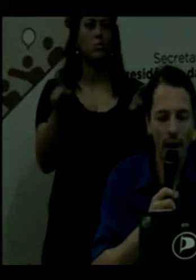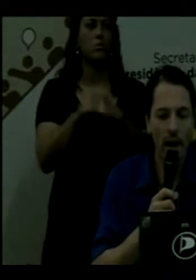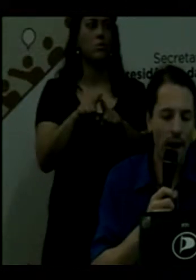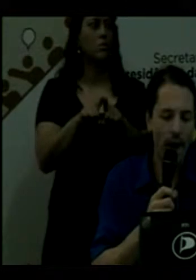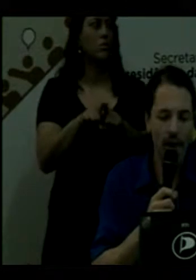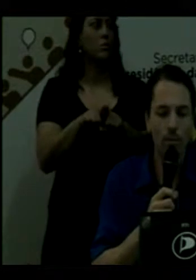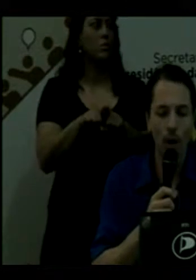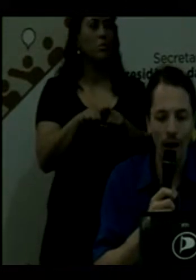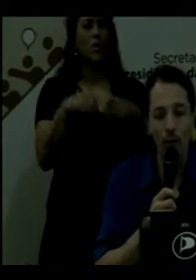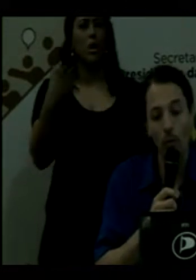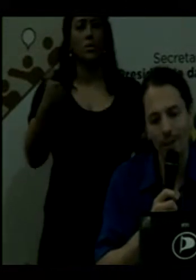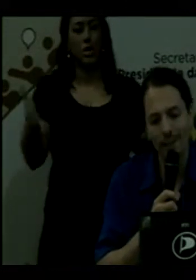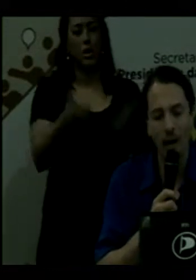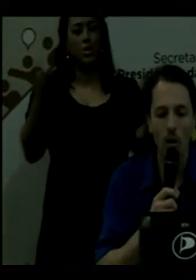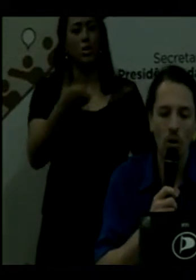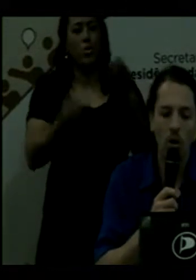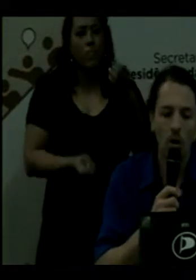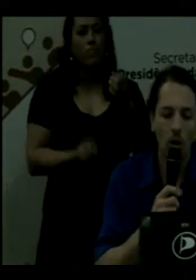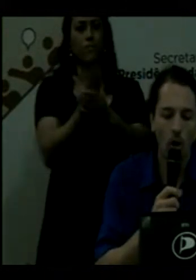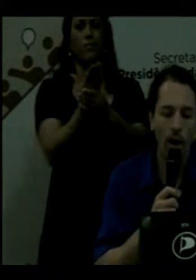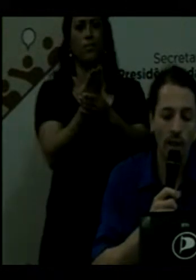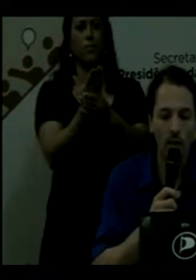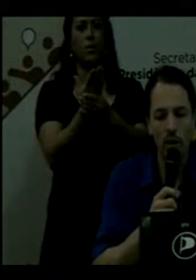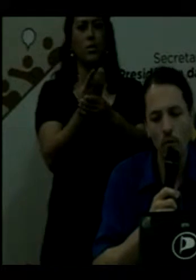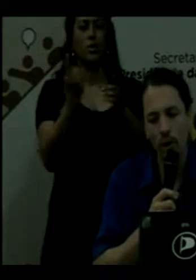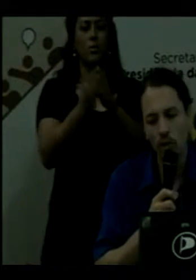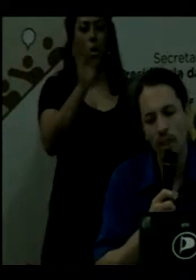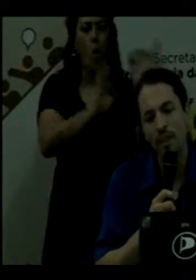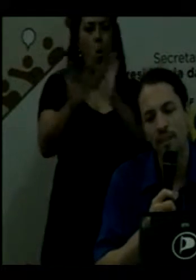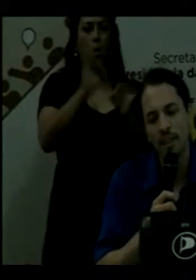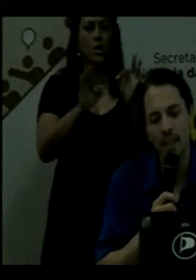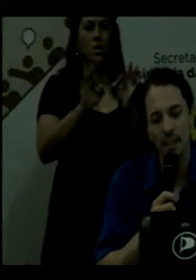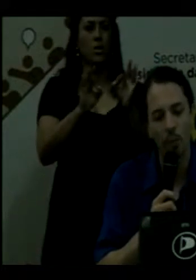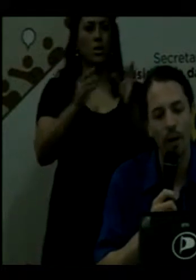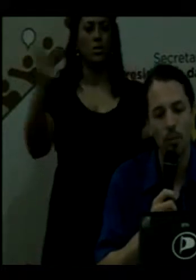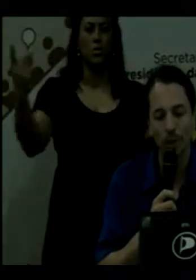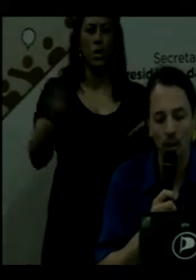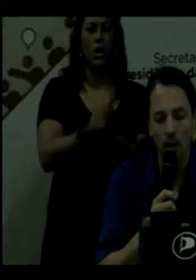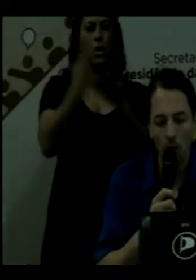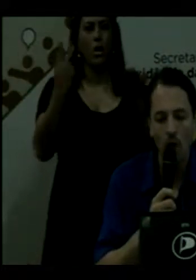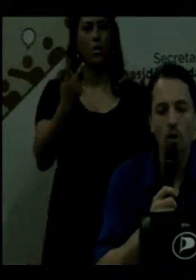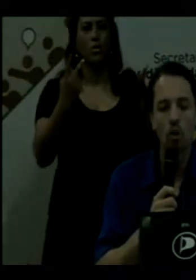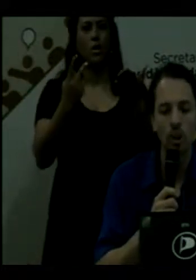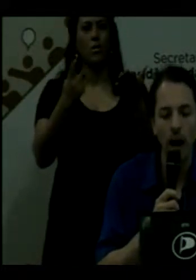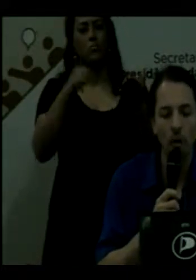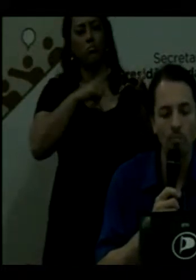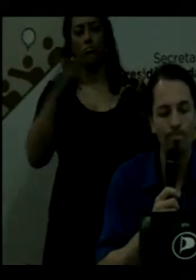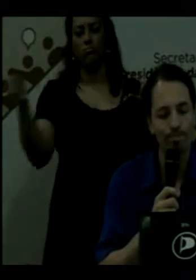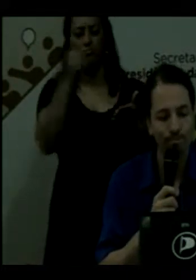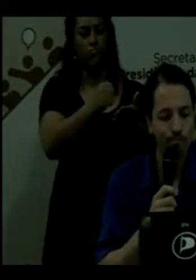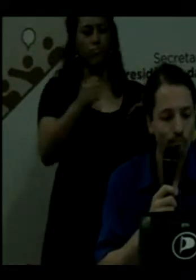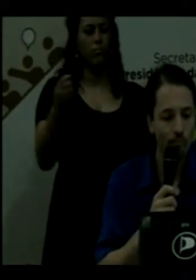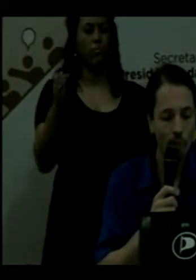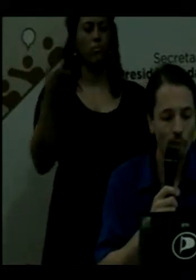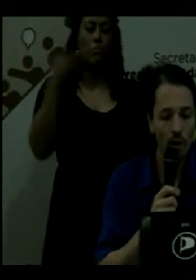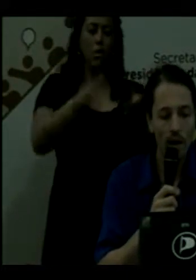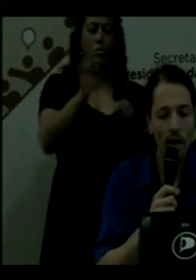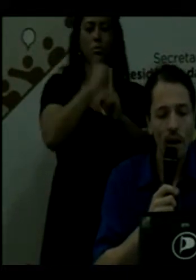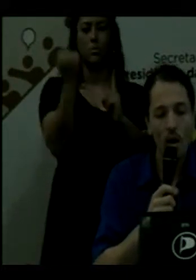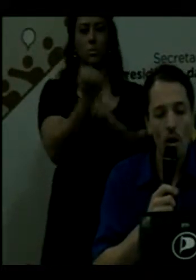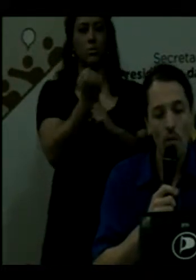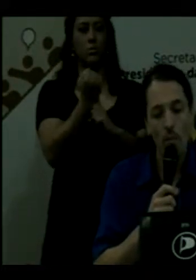assim estimular a formação, a organização de eventos que incitem a participação social.